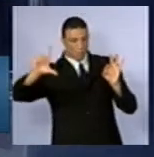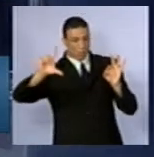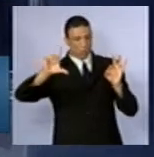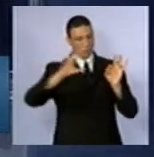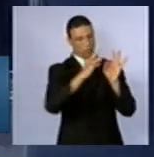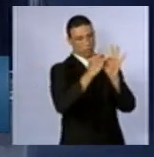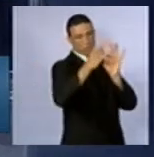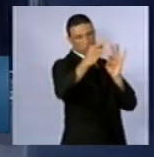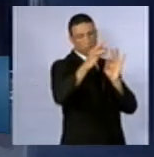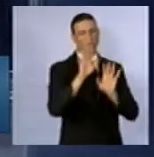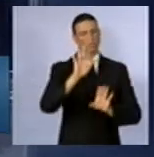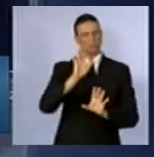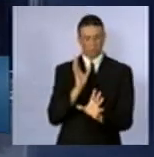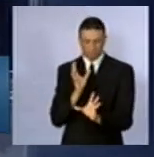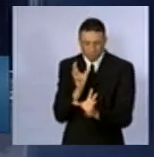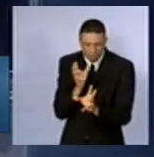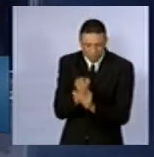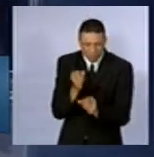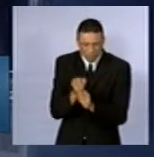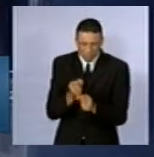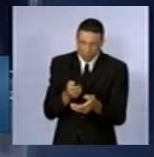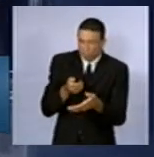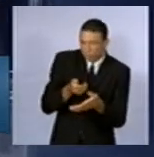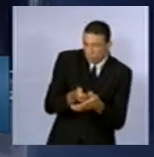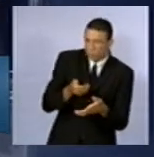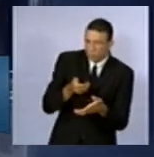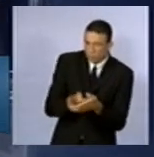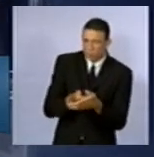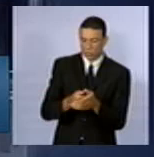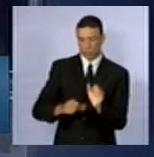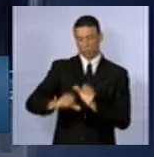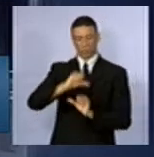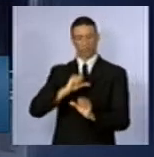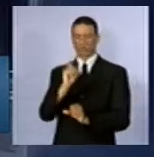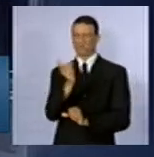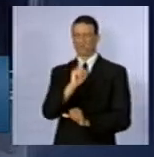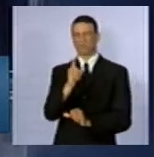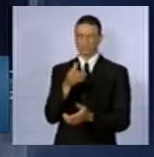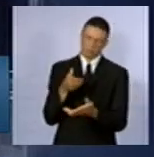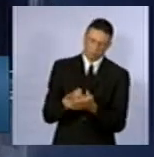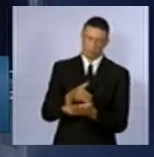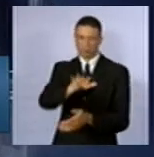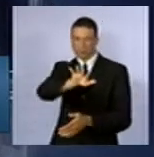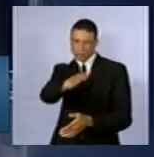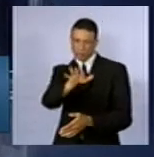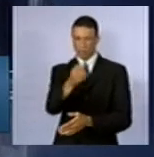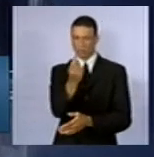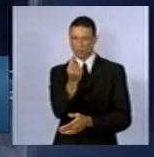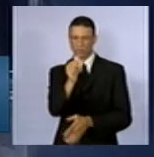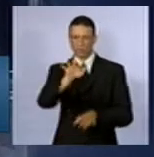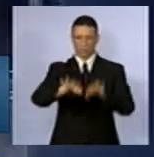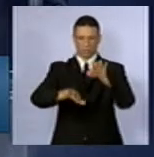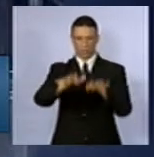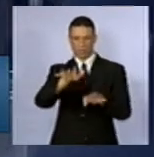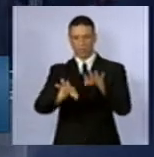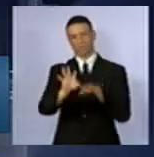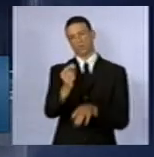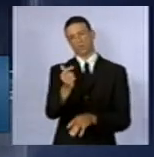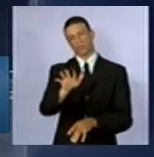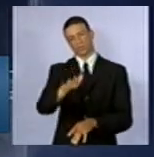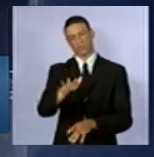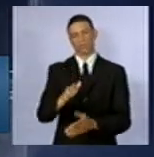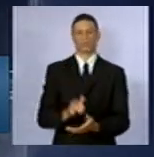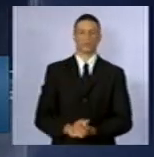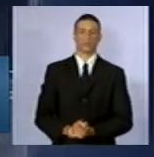aproximado mas não não muda muito quer dizer é uma é uma é uma prospecção de valores tá